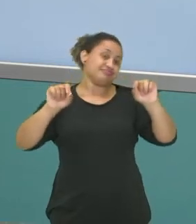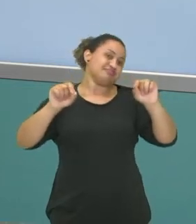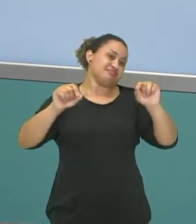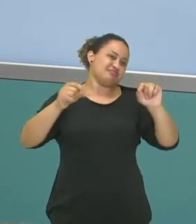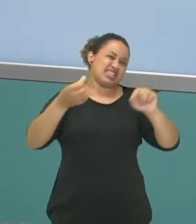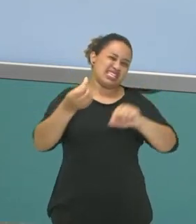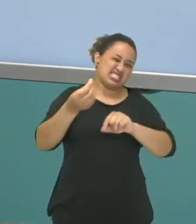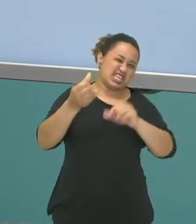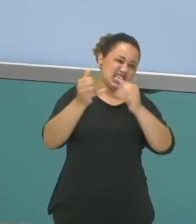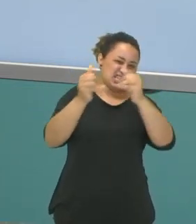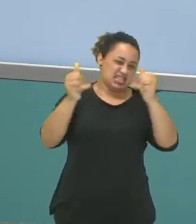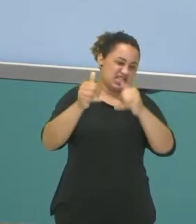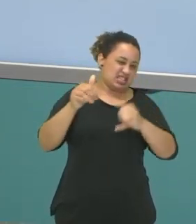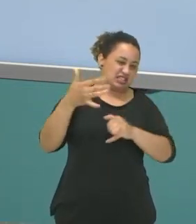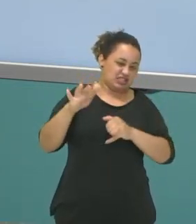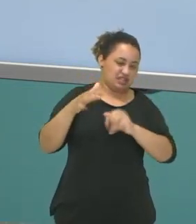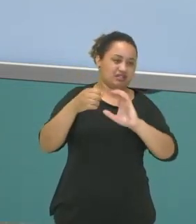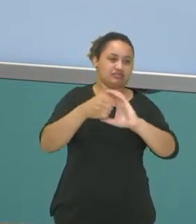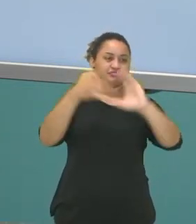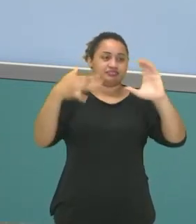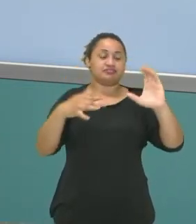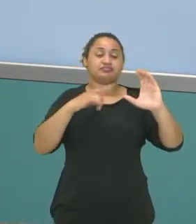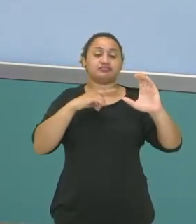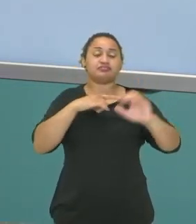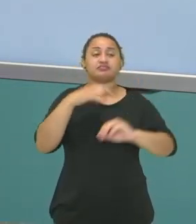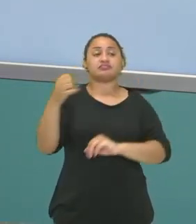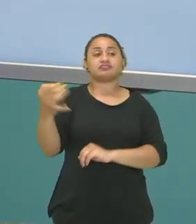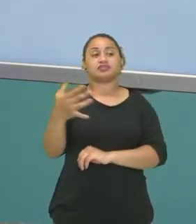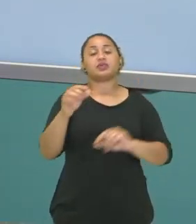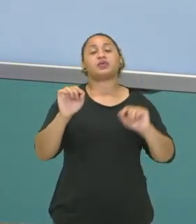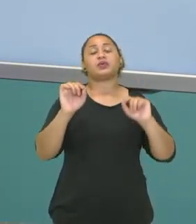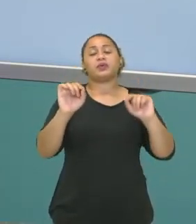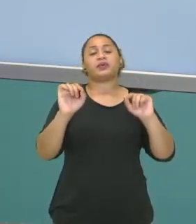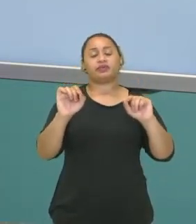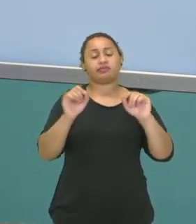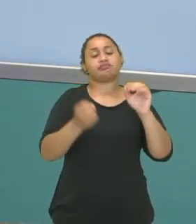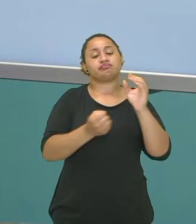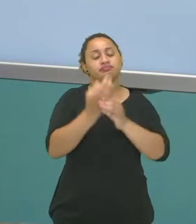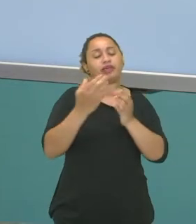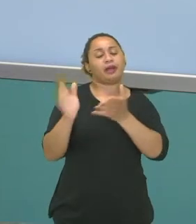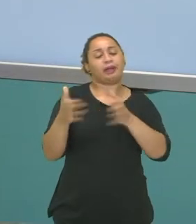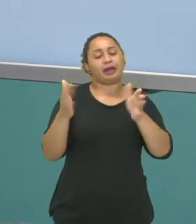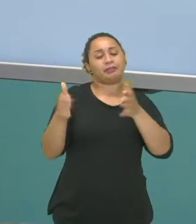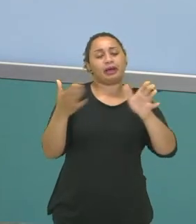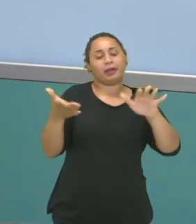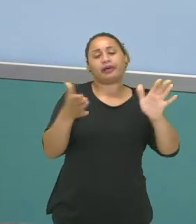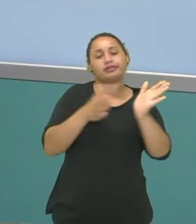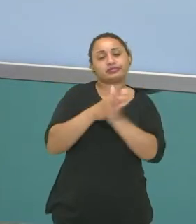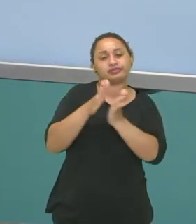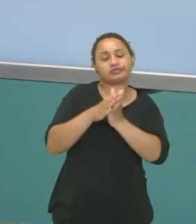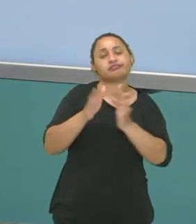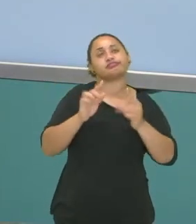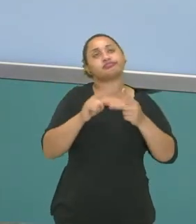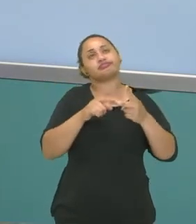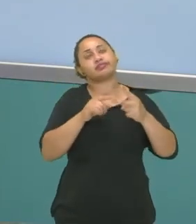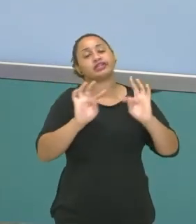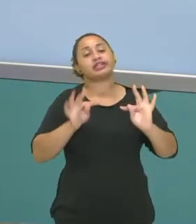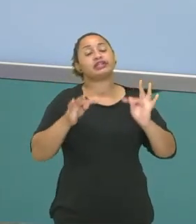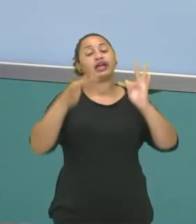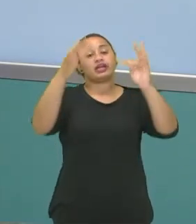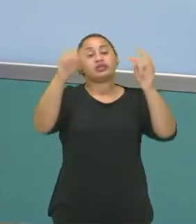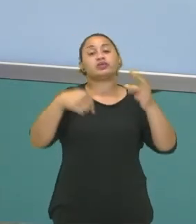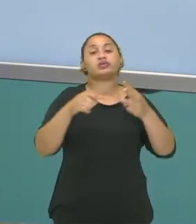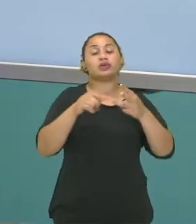6 linhas. As características da modernidade são a produção em massa de bens de consumo, a tecnologia,